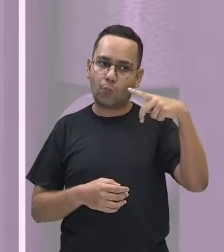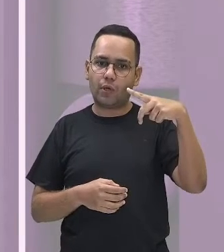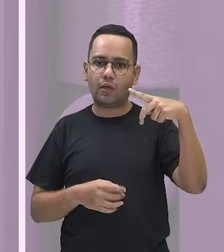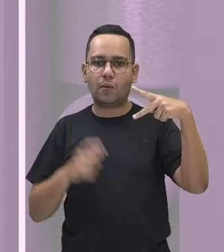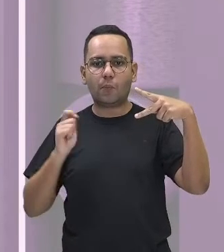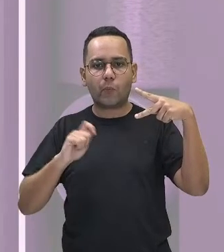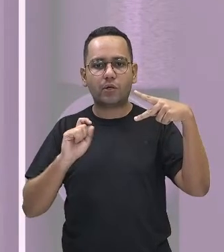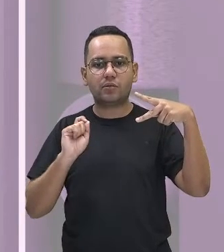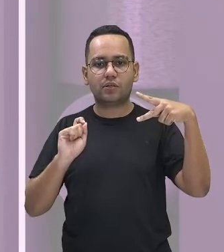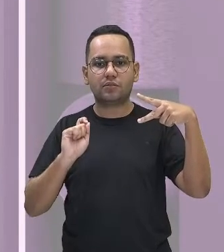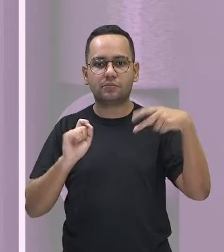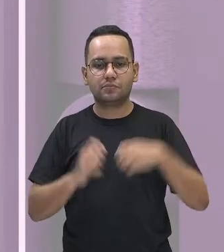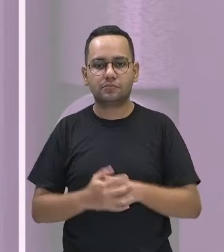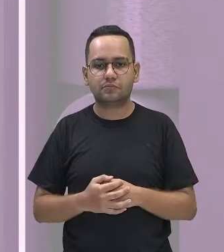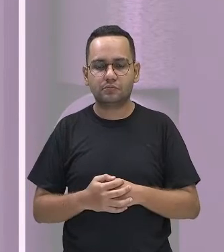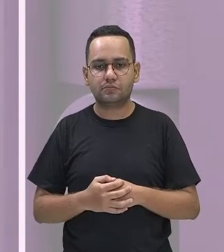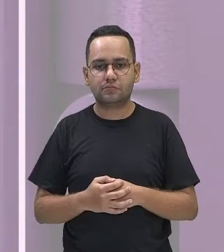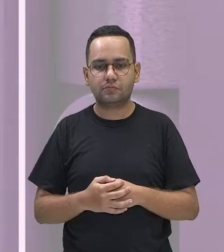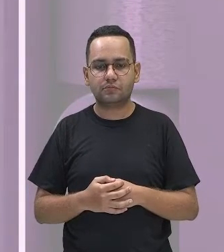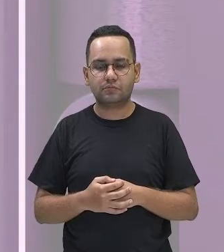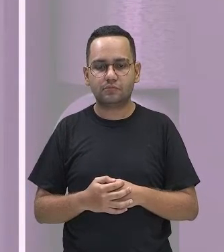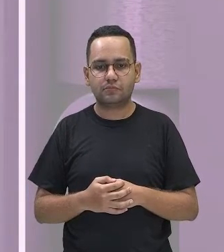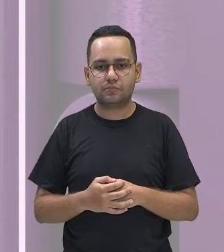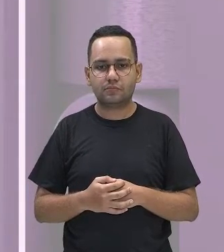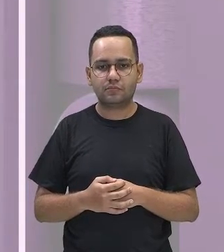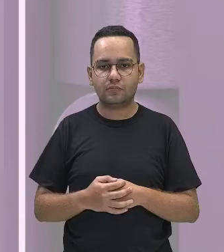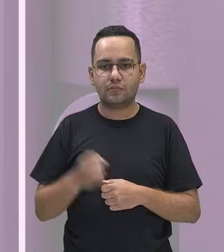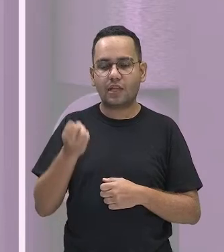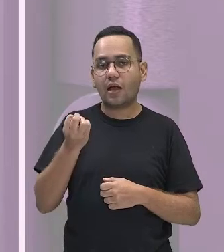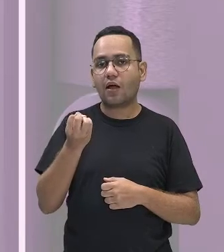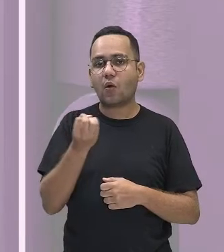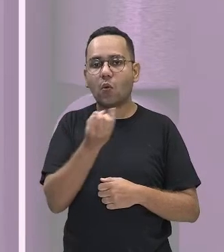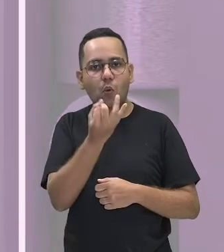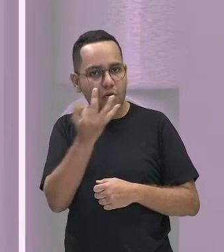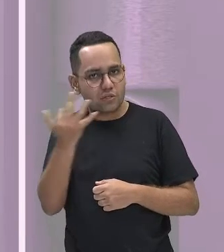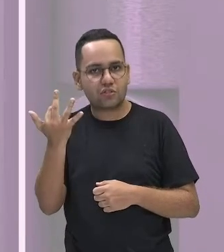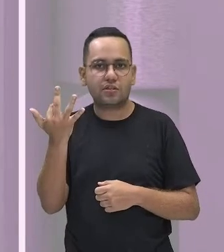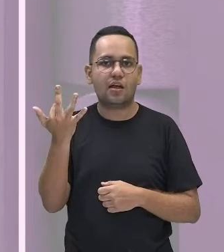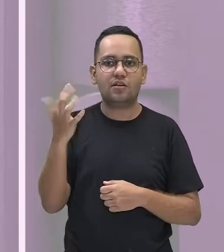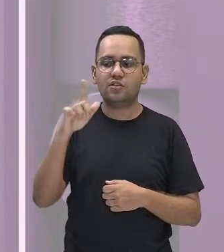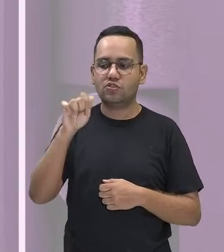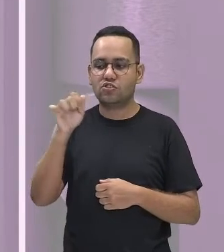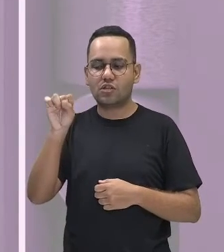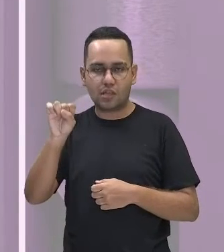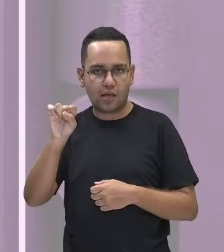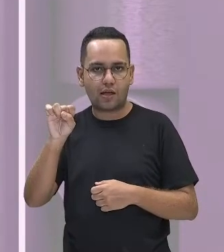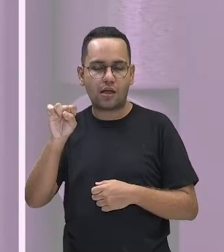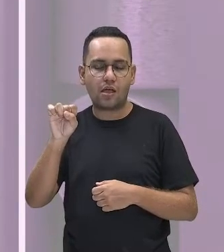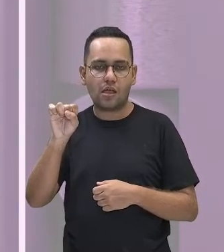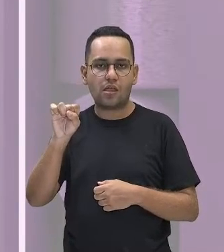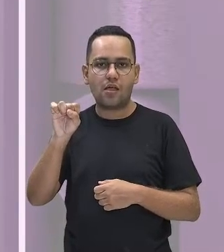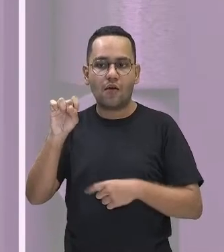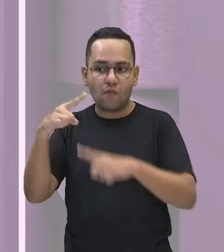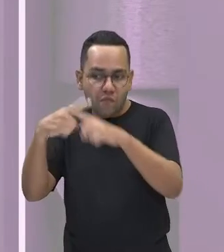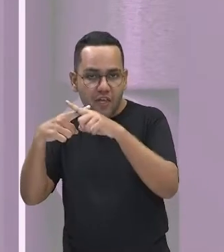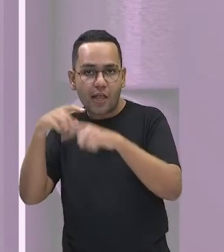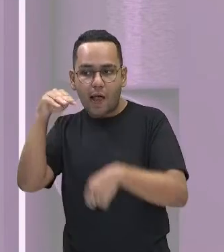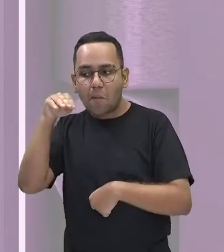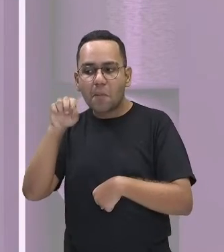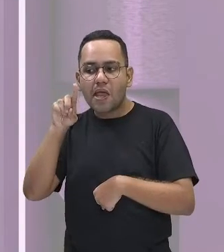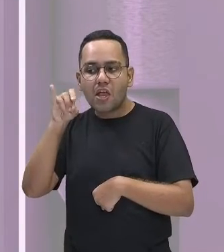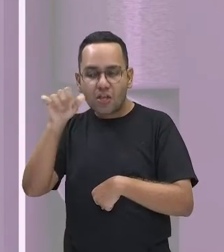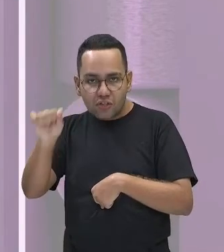eu posso colocar o quê? A quantidade de lados vezes a medida do lado. Ou seja, o número de